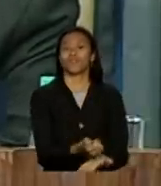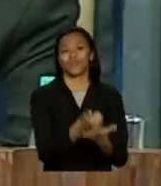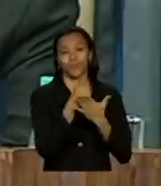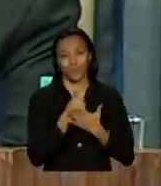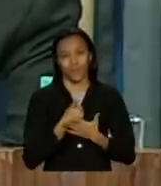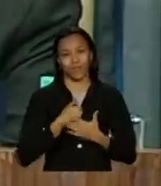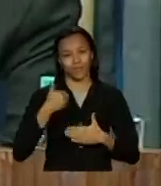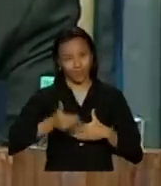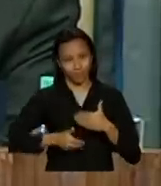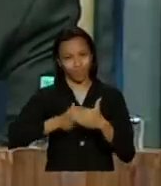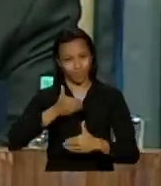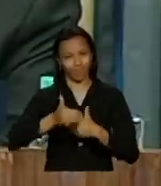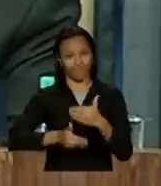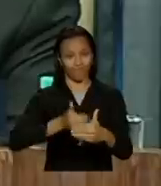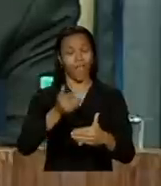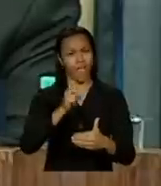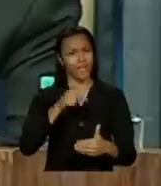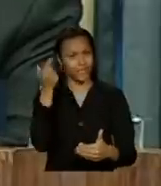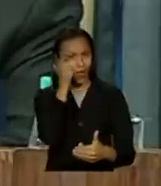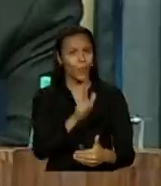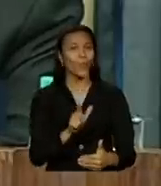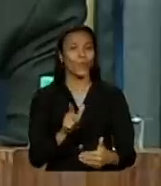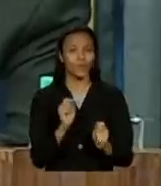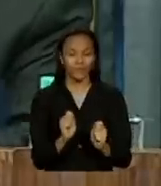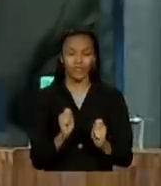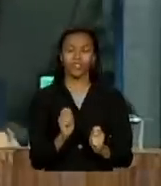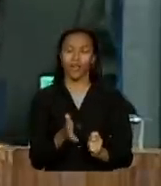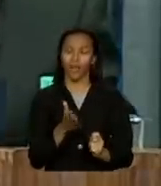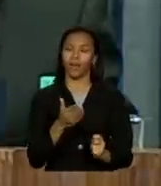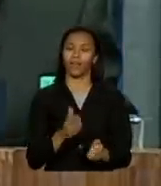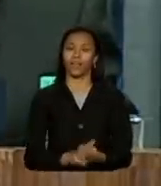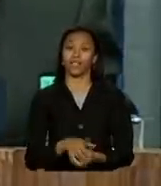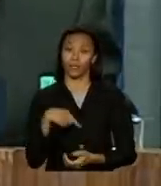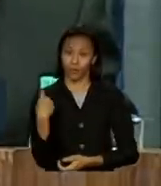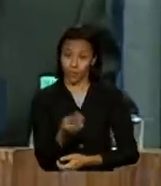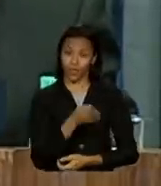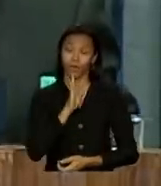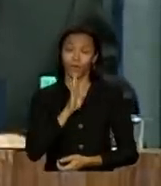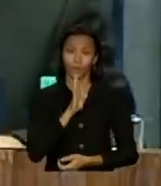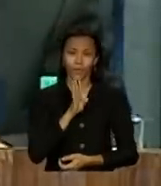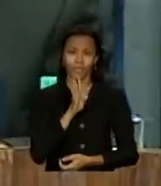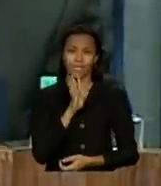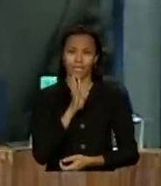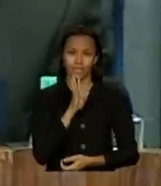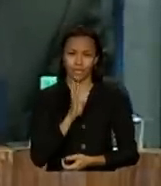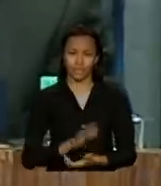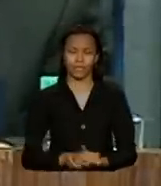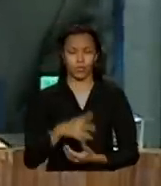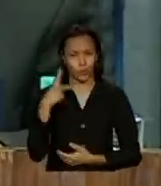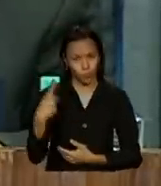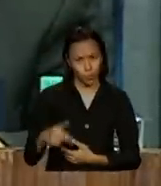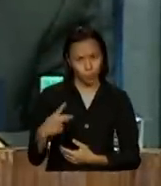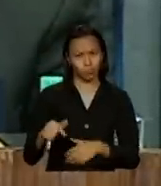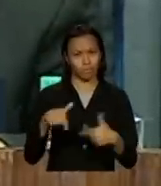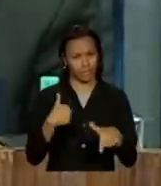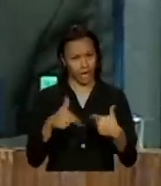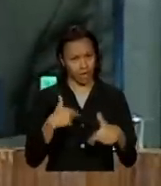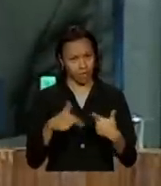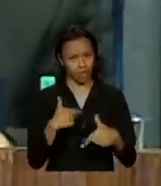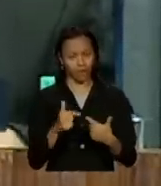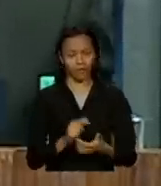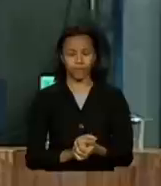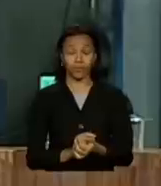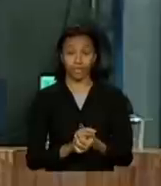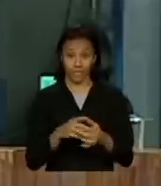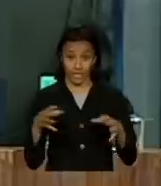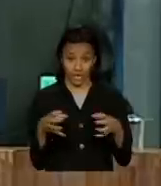é isso que tem ocorrido desde já nós temos que reconhecer o trabalho discreto e ao mesmo tempo de profundidade